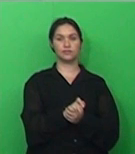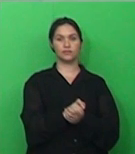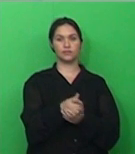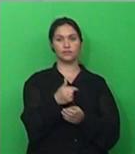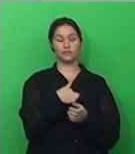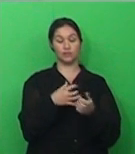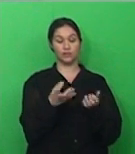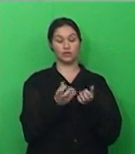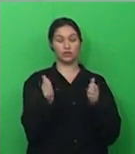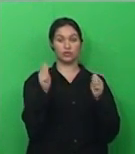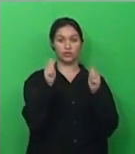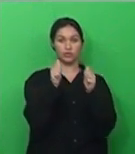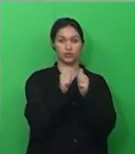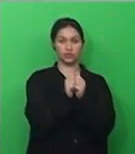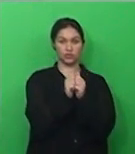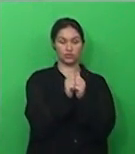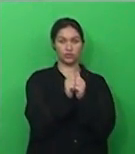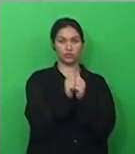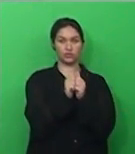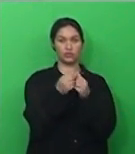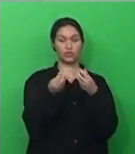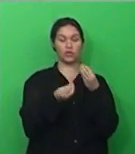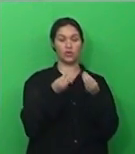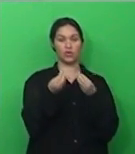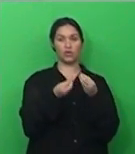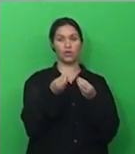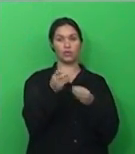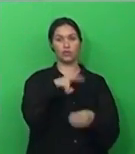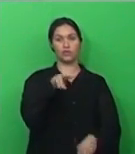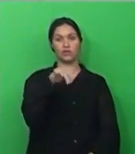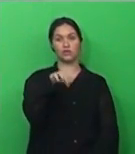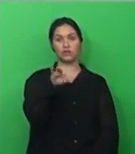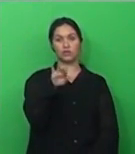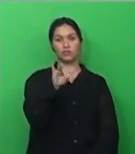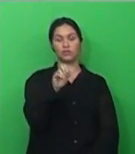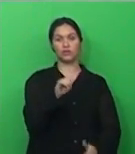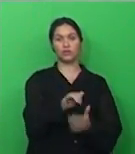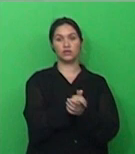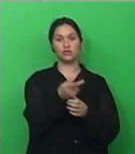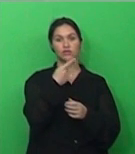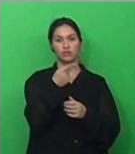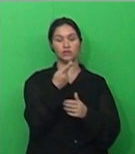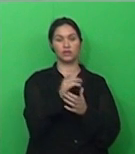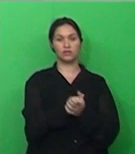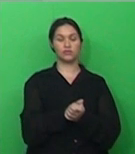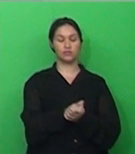gancho aqui nos discursos do vereador Miri D'Agostinho com relação